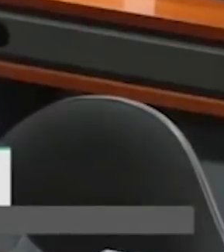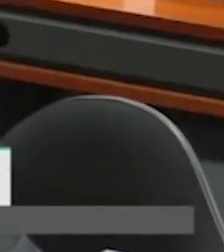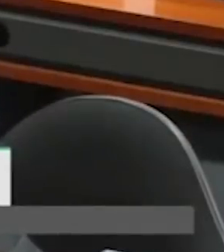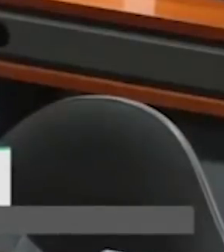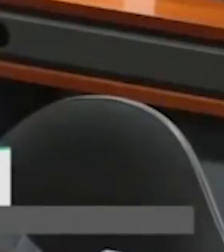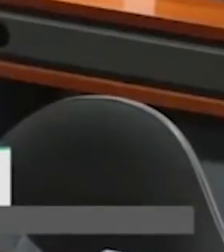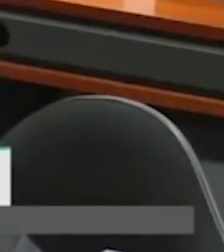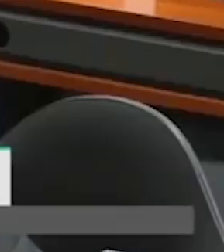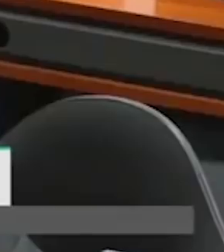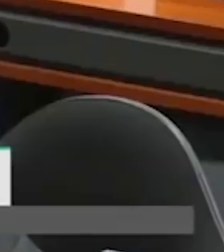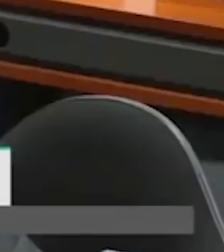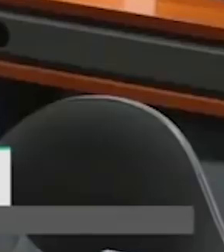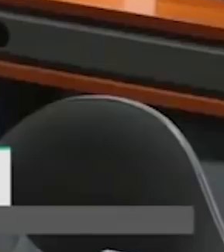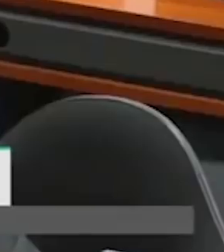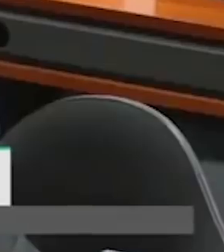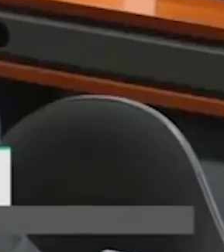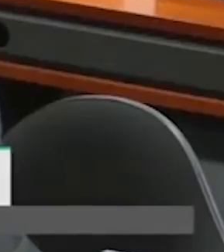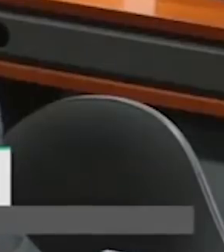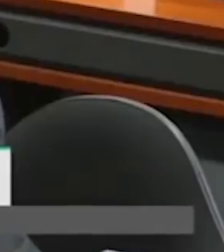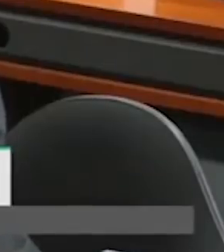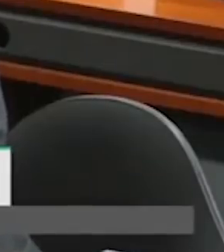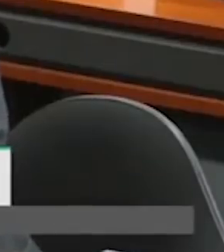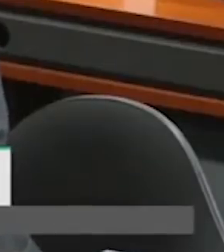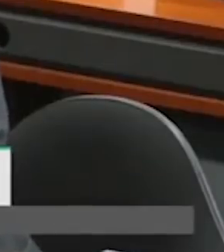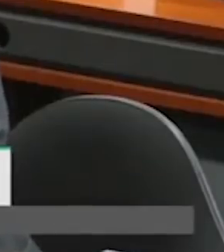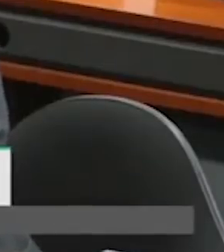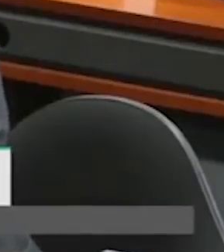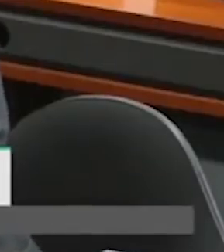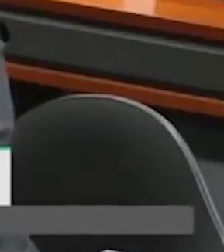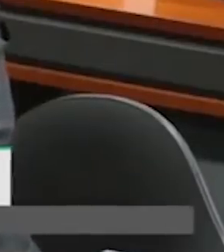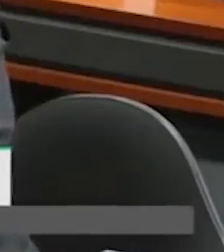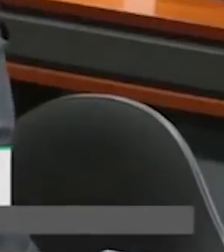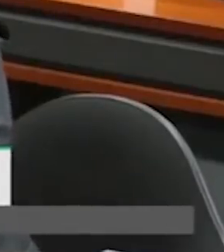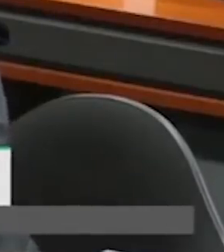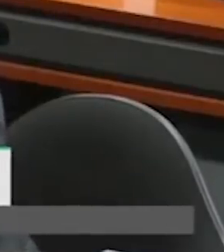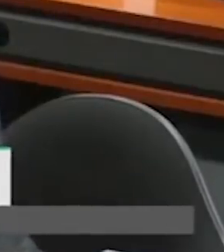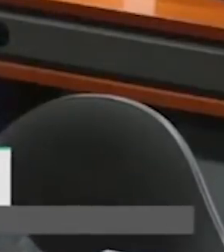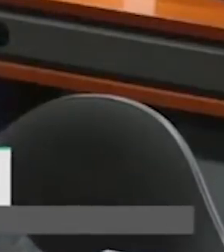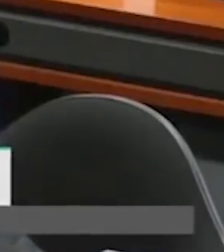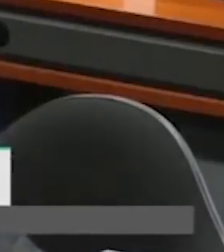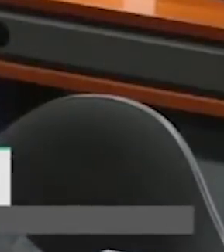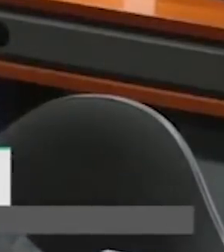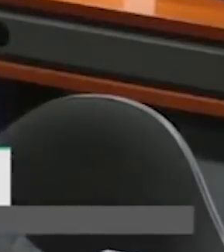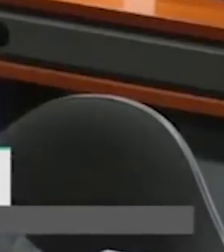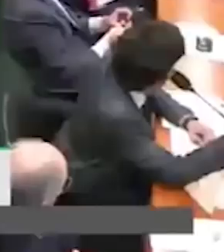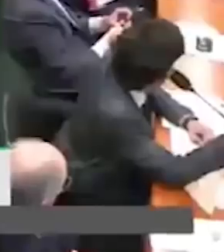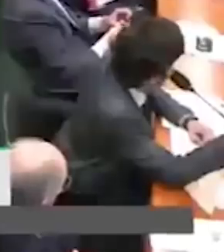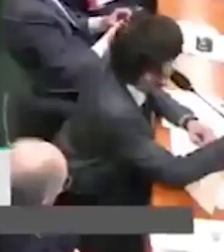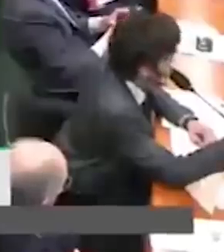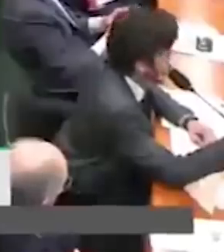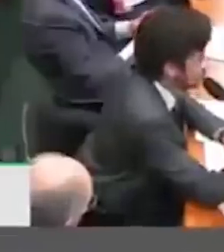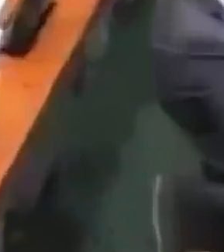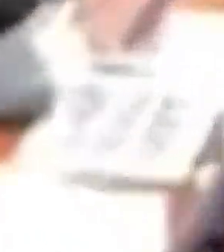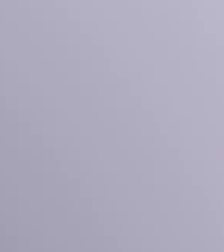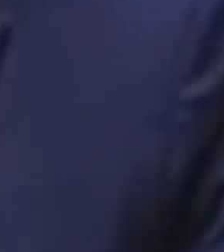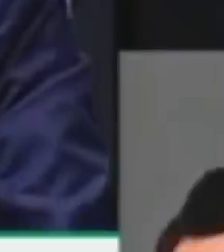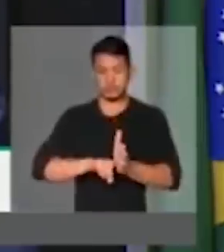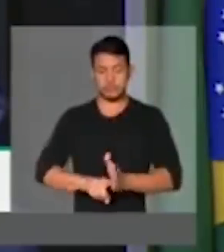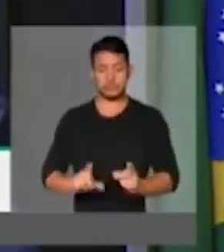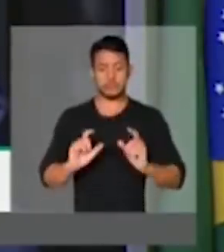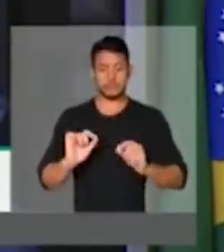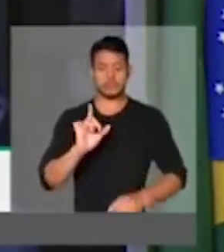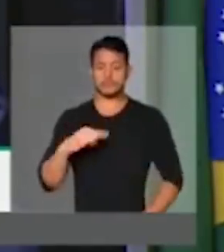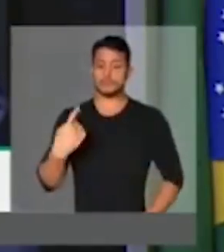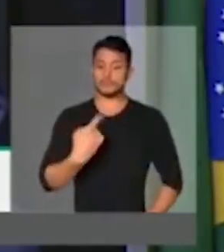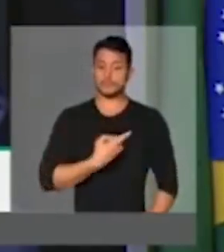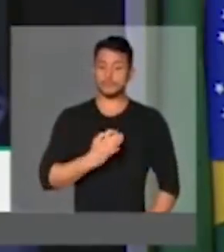sistema especial de previdência. Não abrem mão das suas aposentadorias parlamentares. Agora, para a população, um sistema de pirâmide geracional, que nós temos